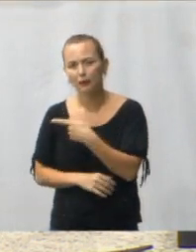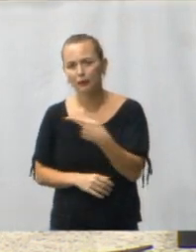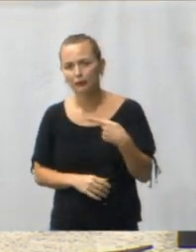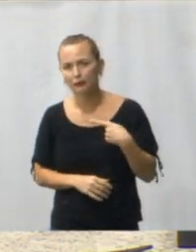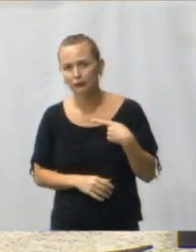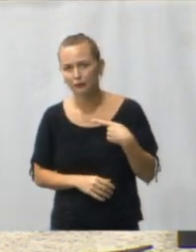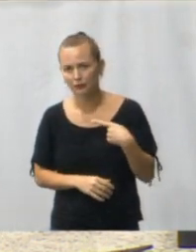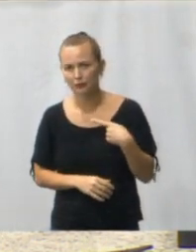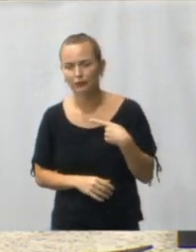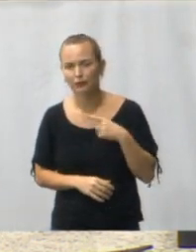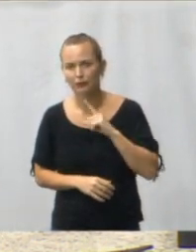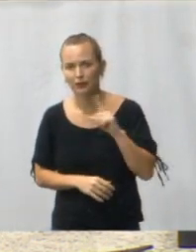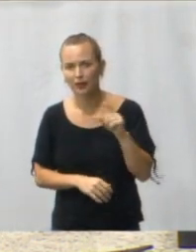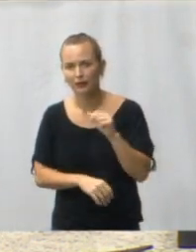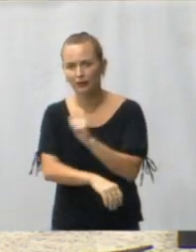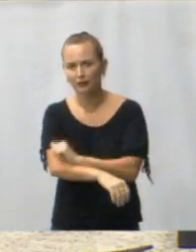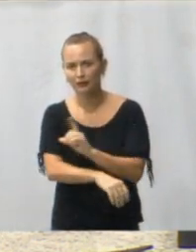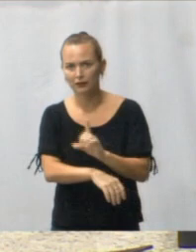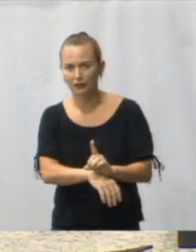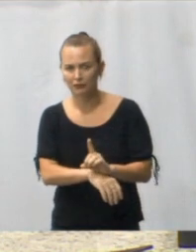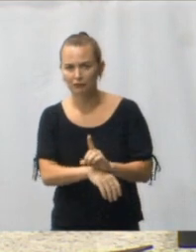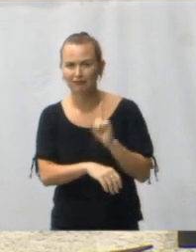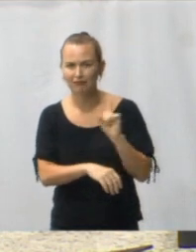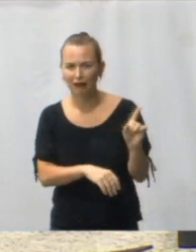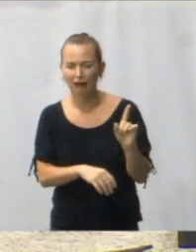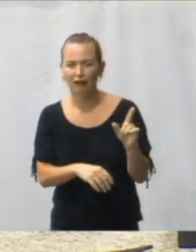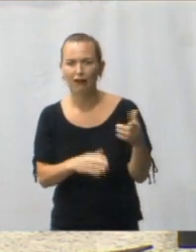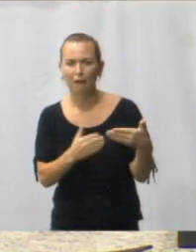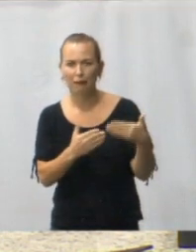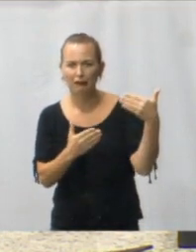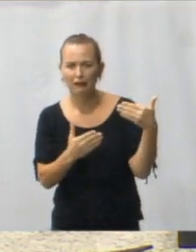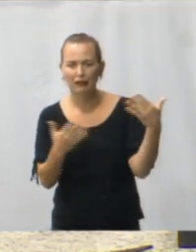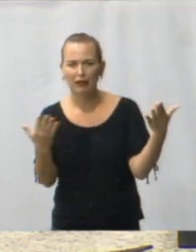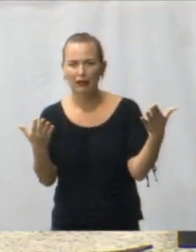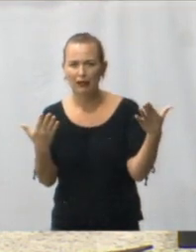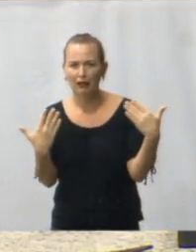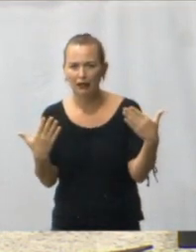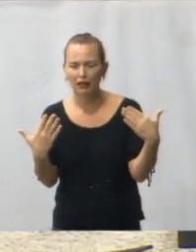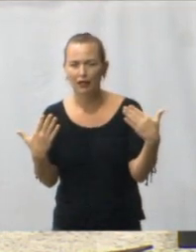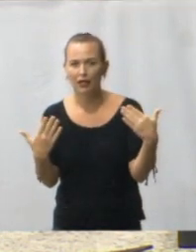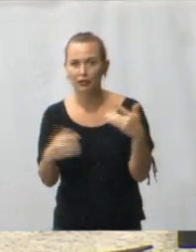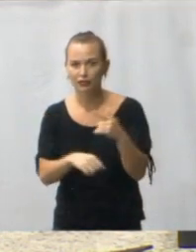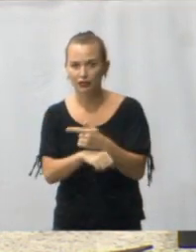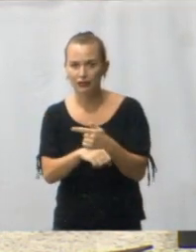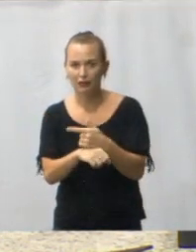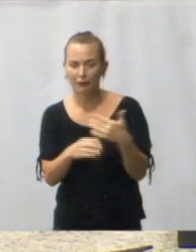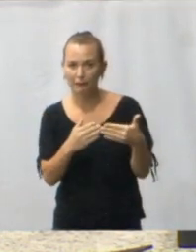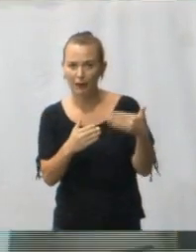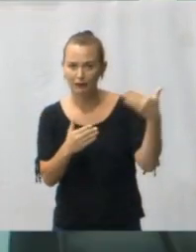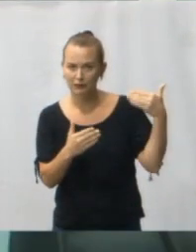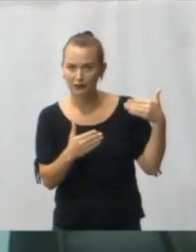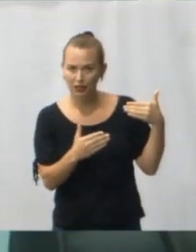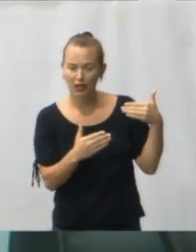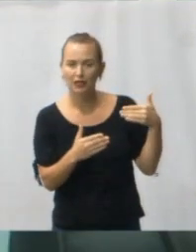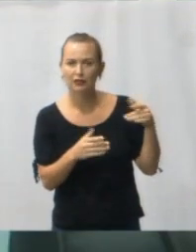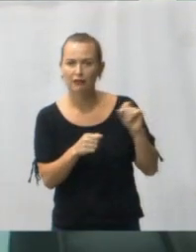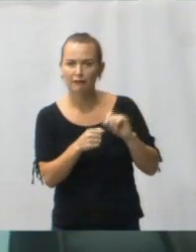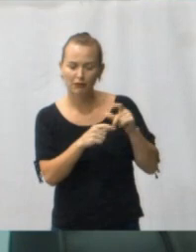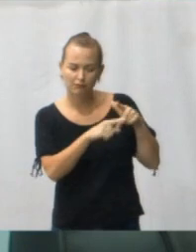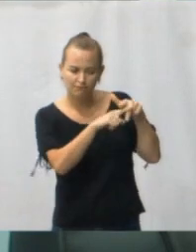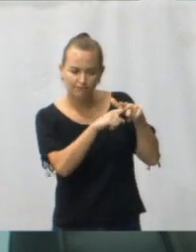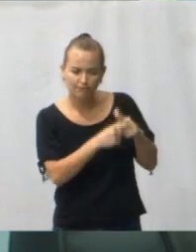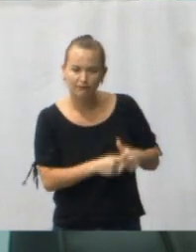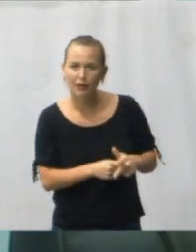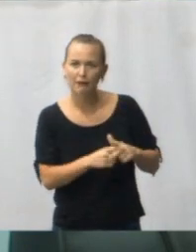passou um tempo de muito calor. A gestão passada fez uma intervenção no que diz respeito a garantir uma temperatura